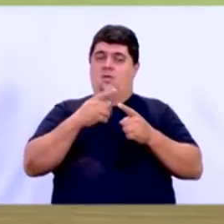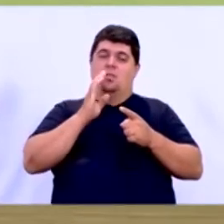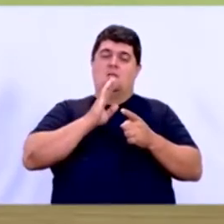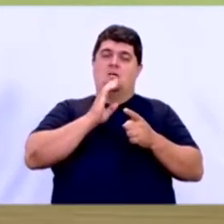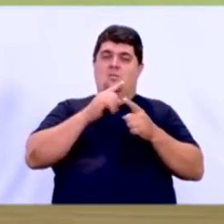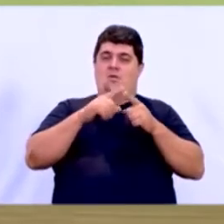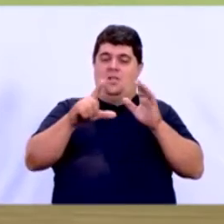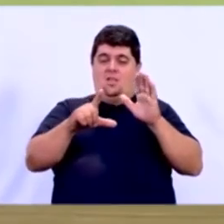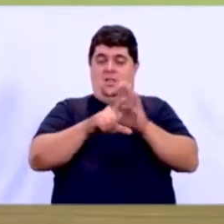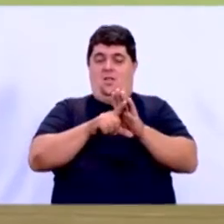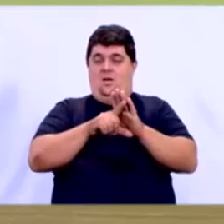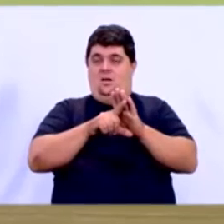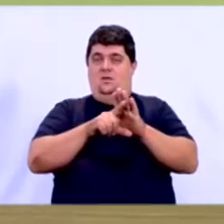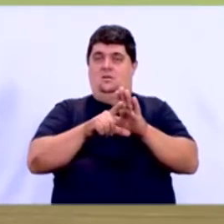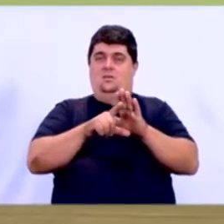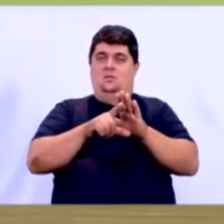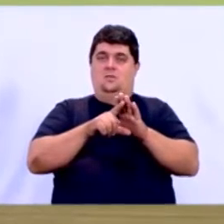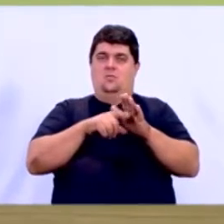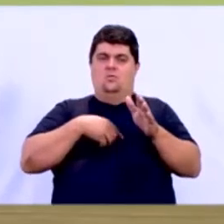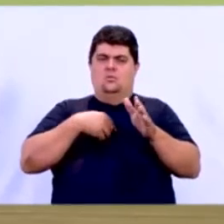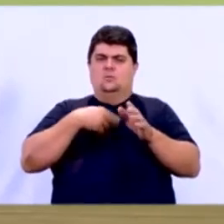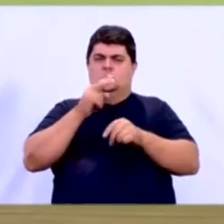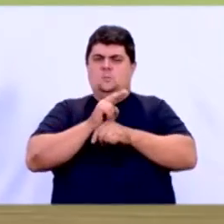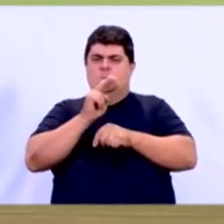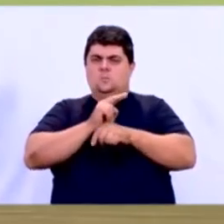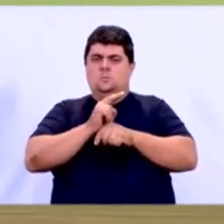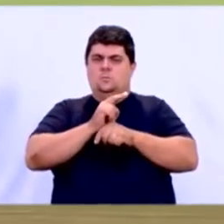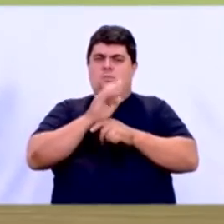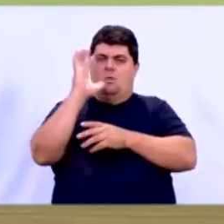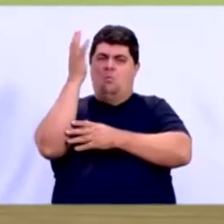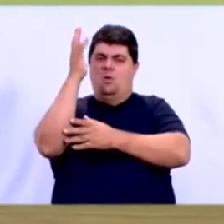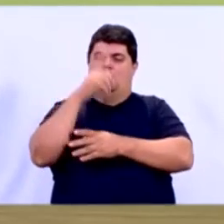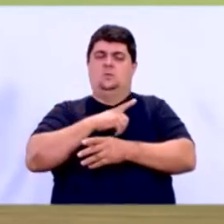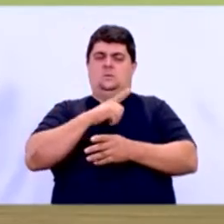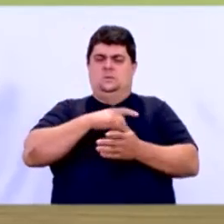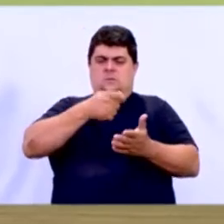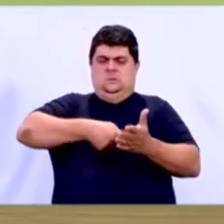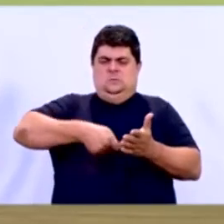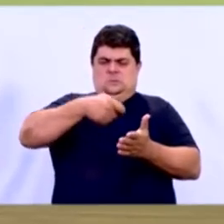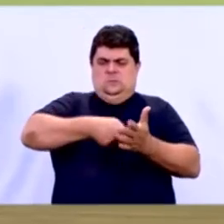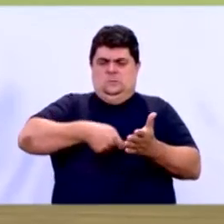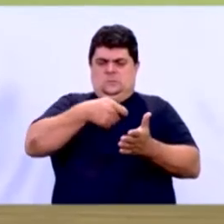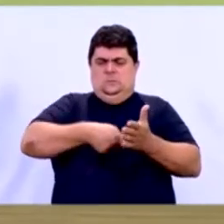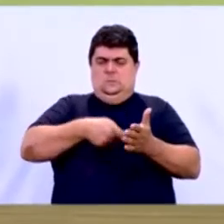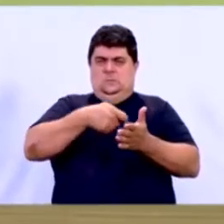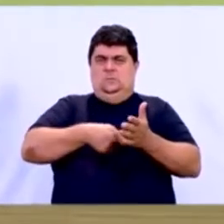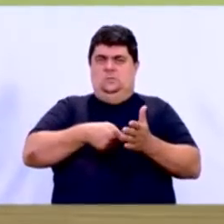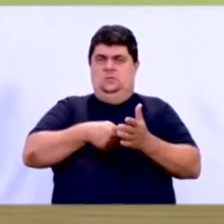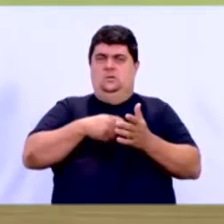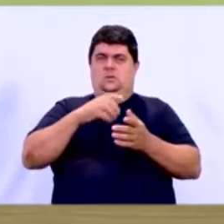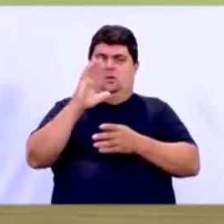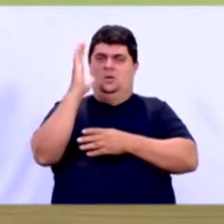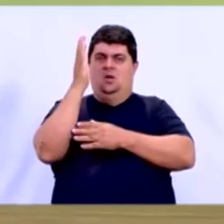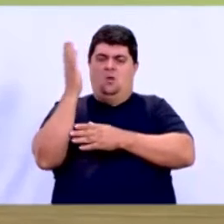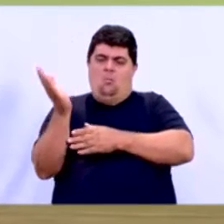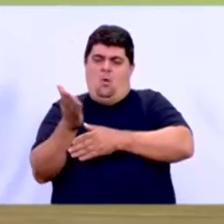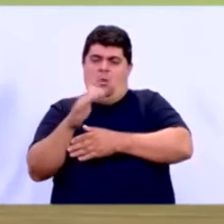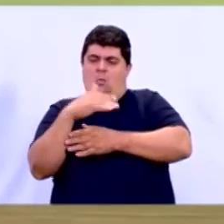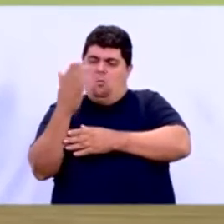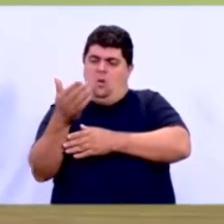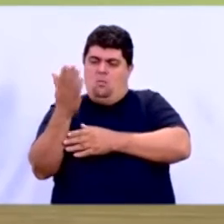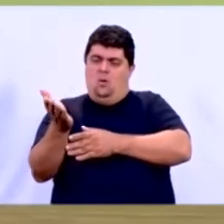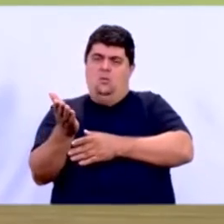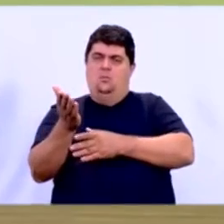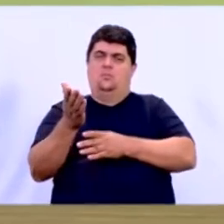que hoje a fiscalização ambiental ela está bastante rígida e o pessoal que desmatou um pouco além, né,